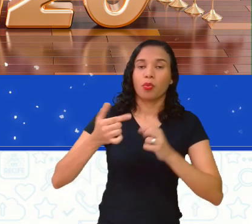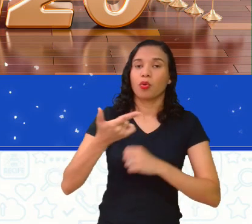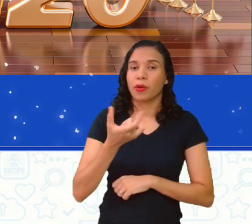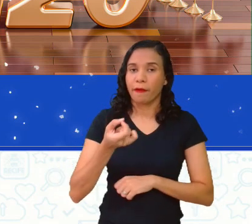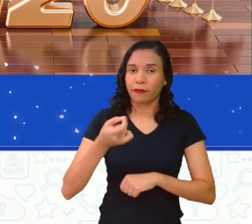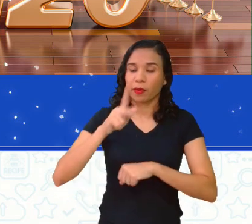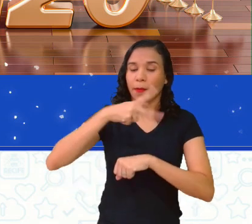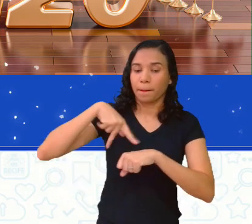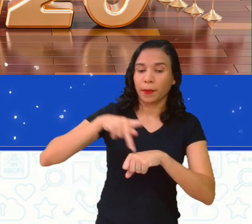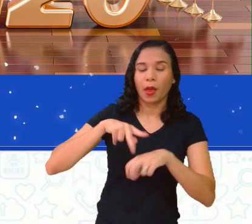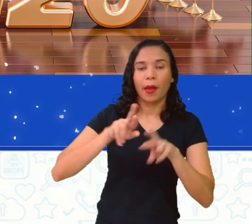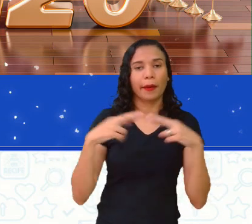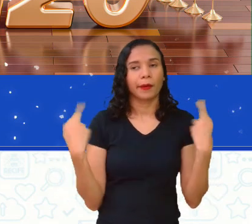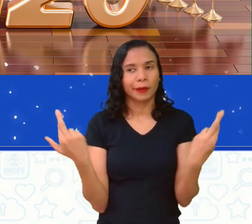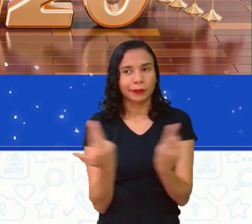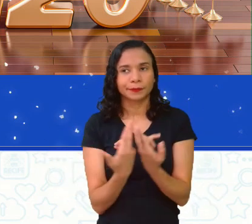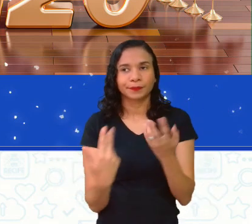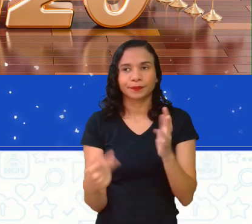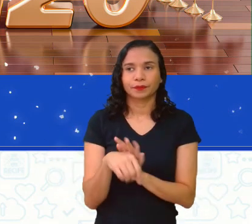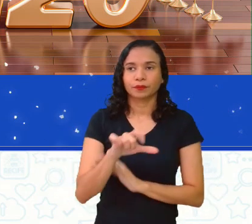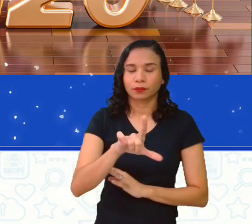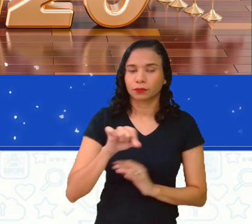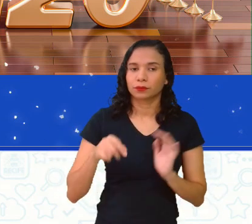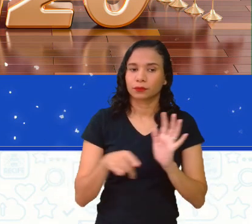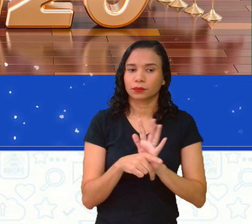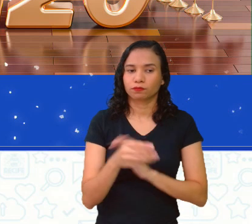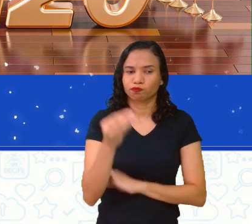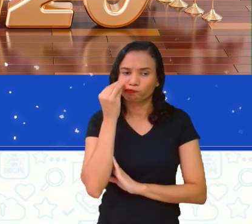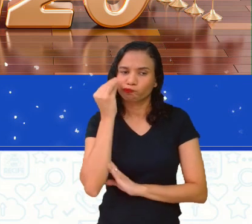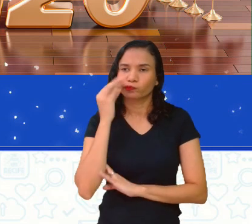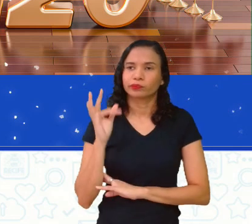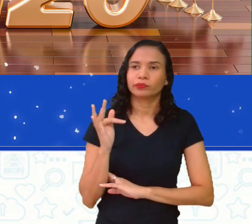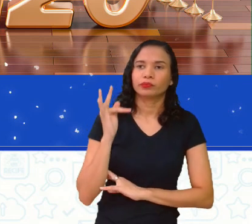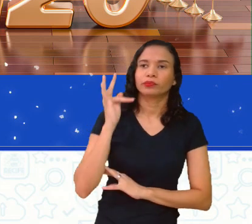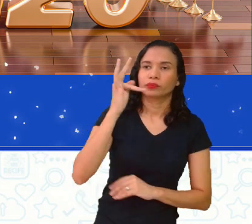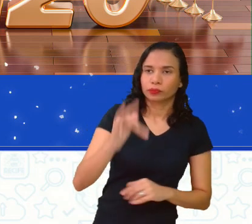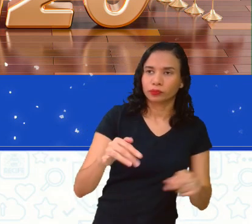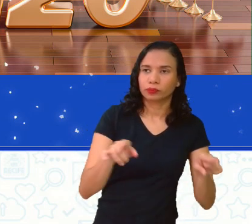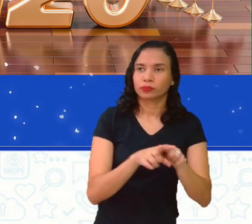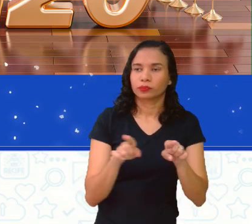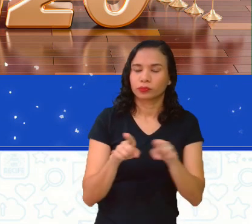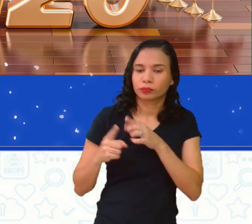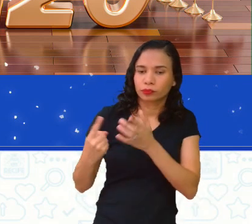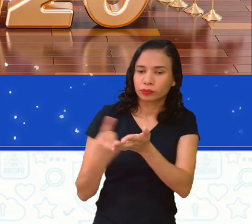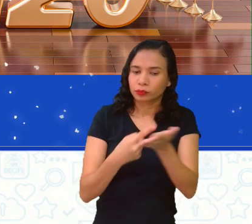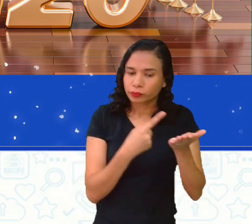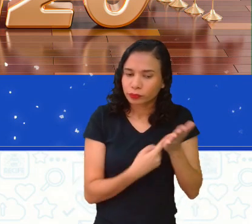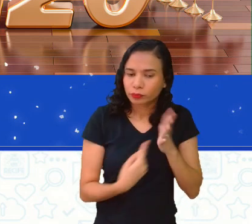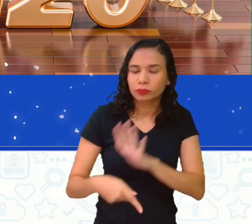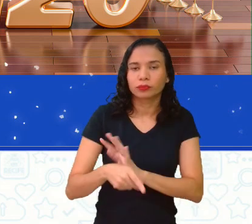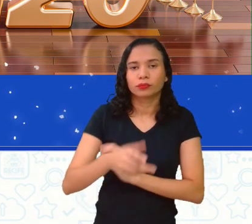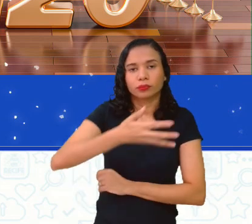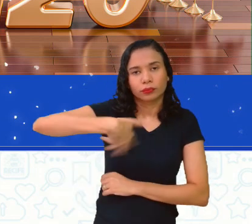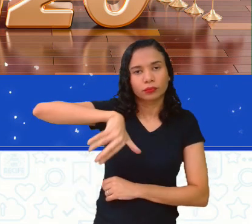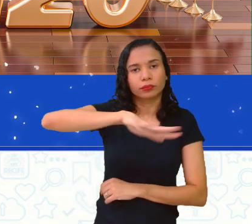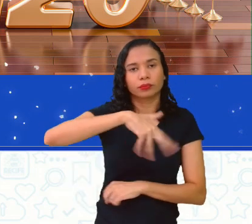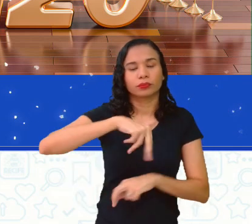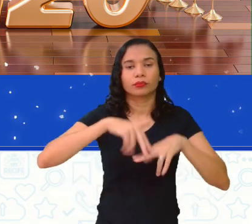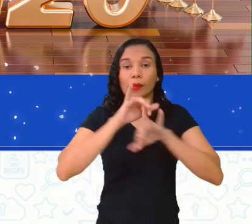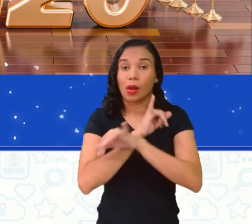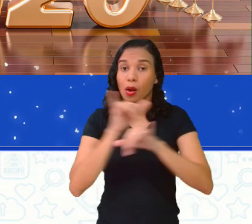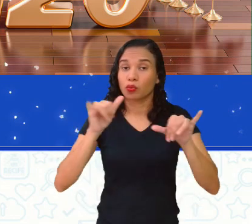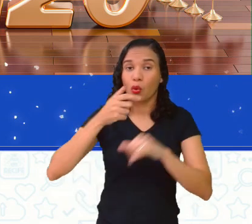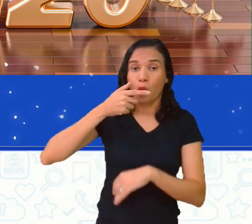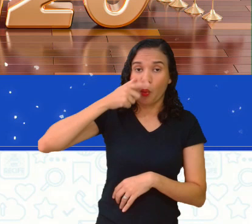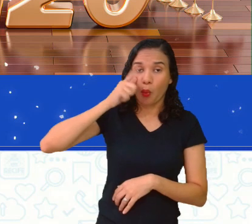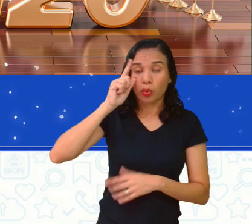né, que buscam tomar medidas cautelares e de comum acordo de cooperação mundial, anunciaram